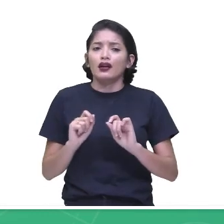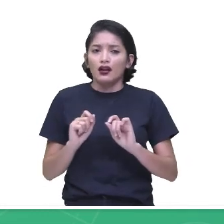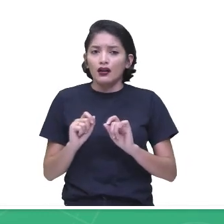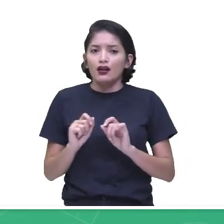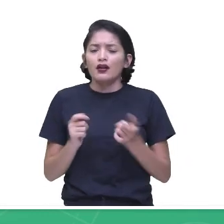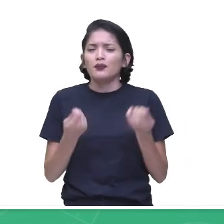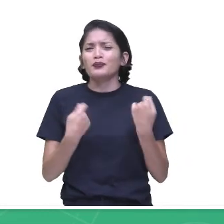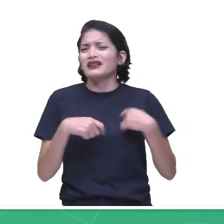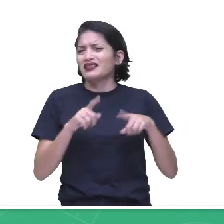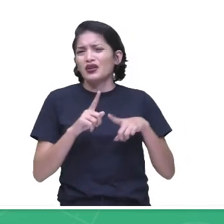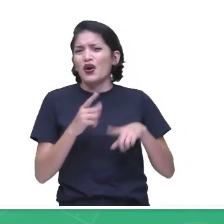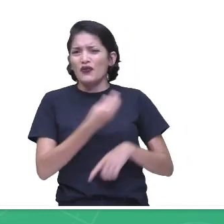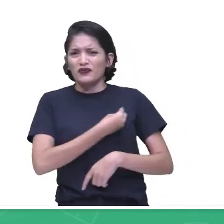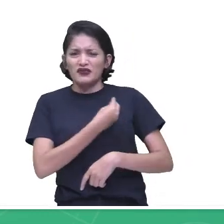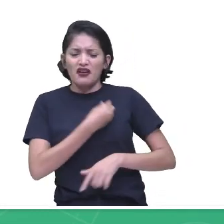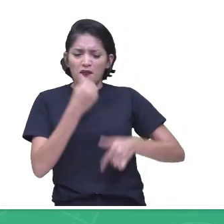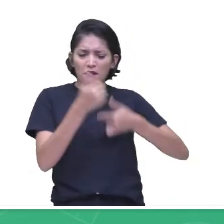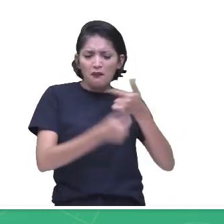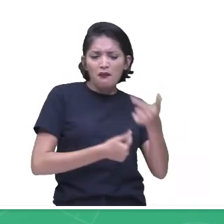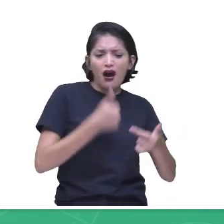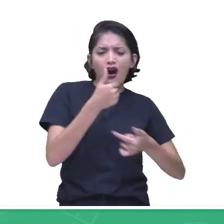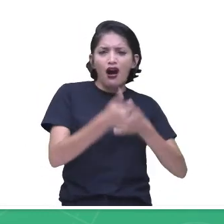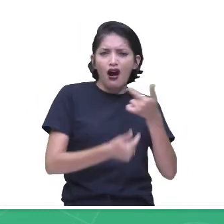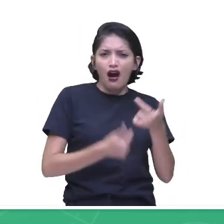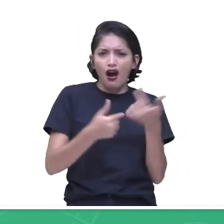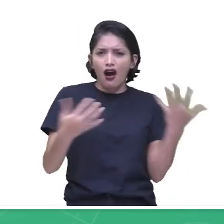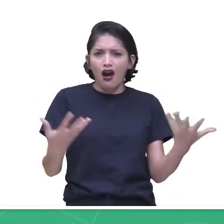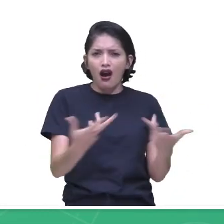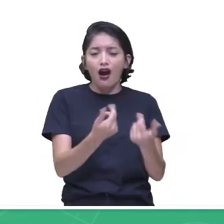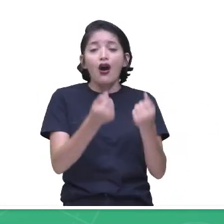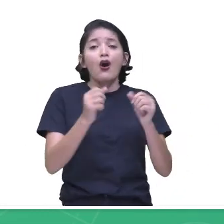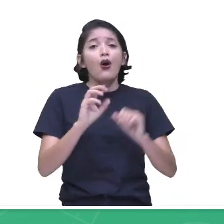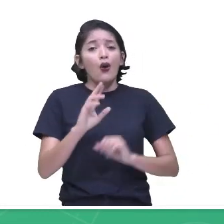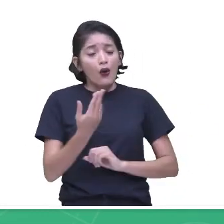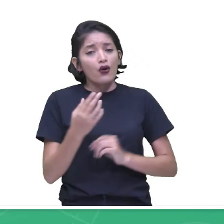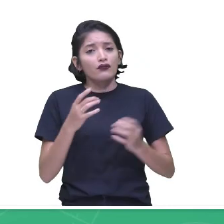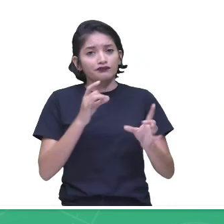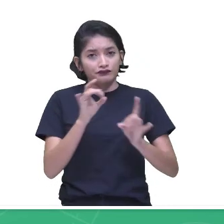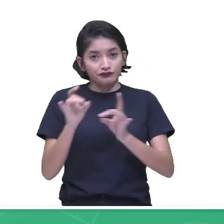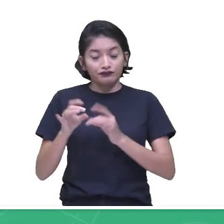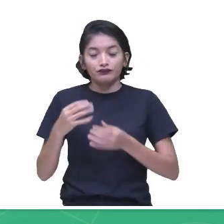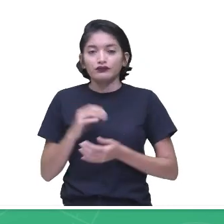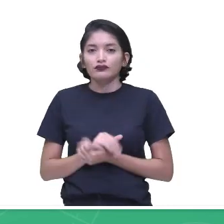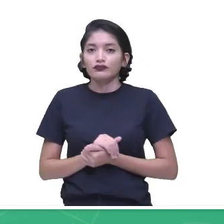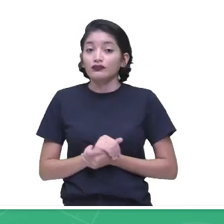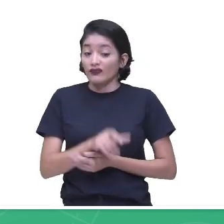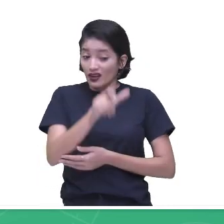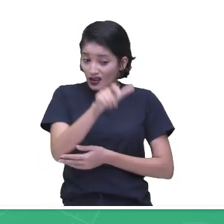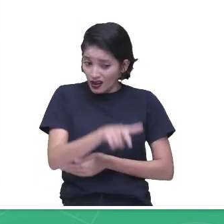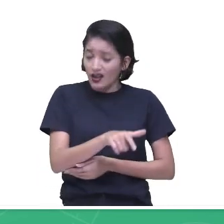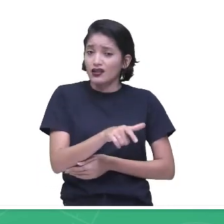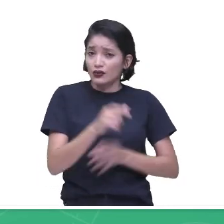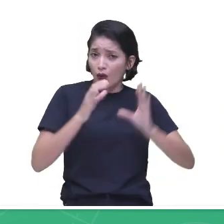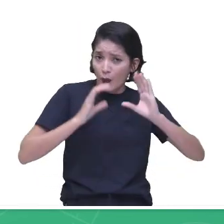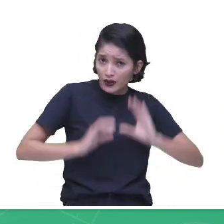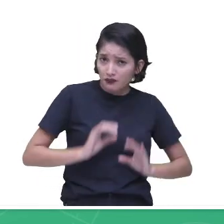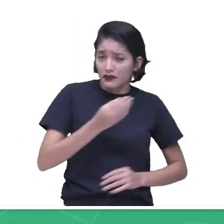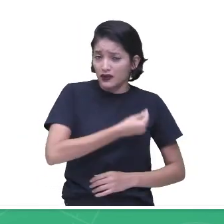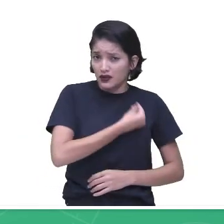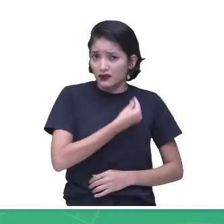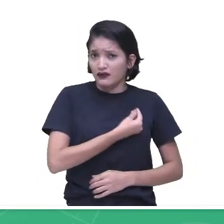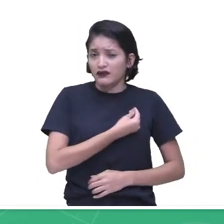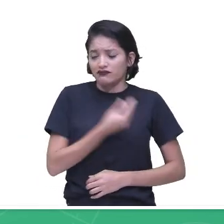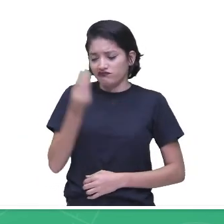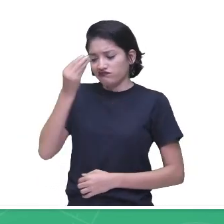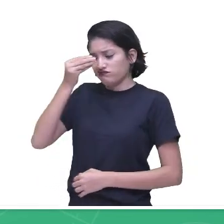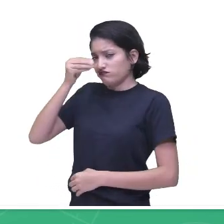uma vida de trabalho trivial ou de negócios. Esse tipo de vida são